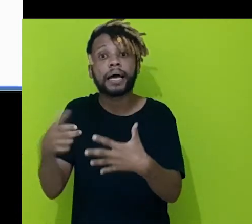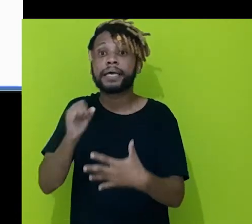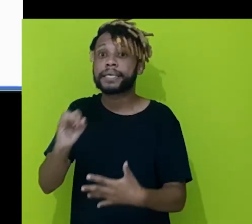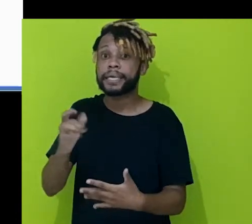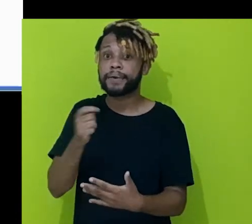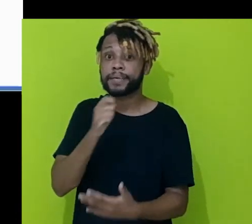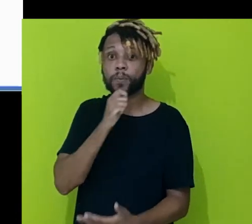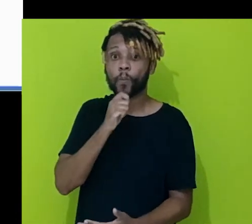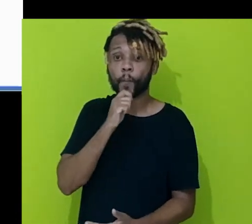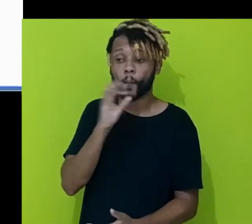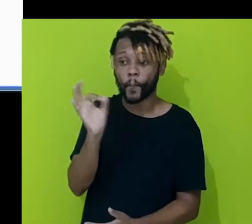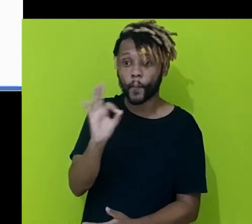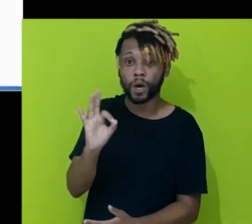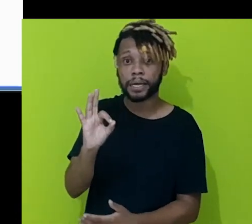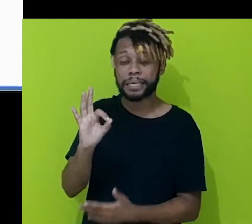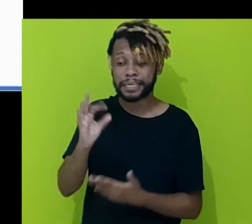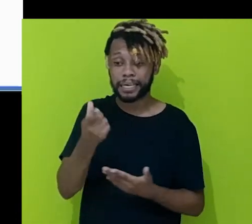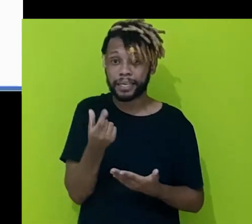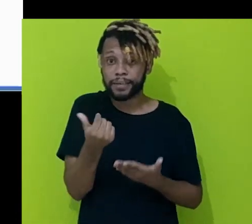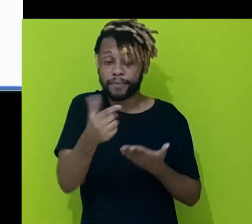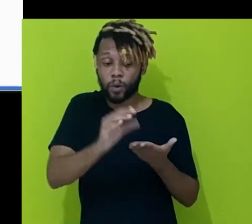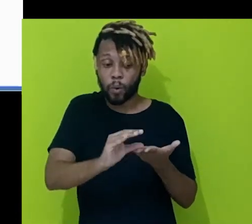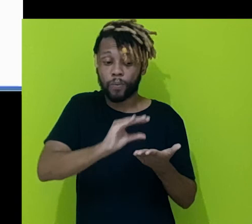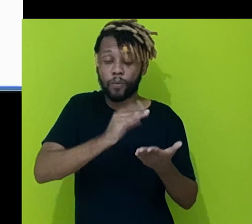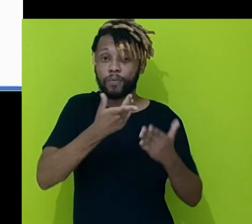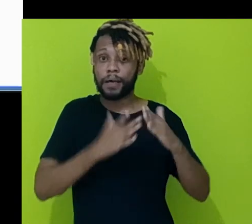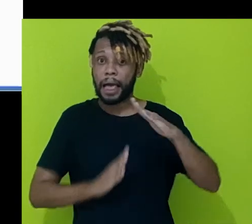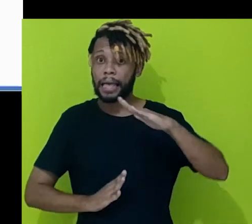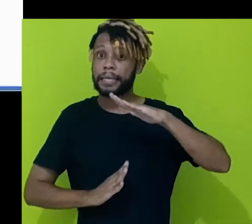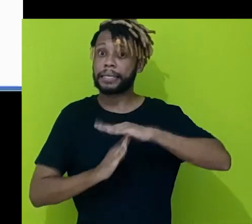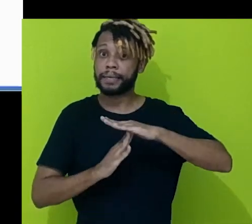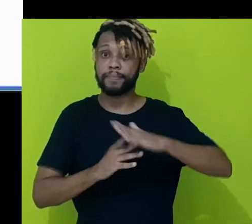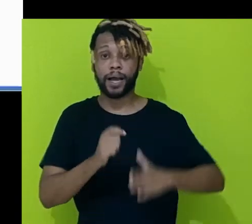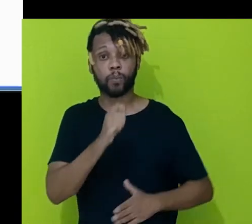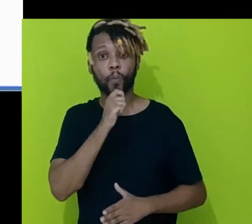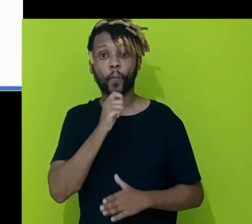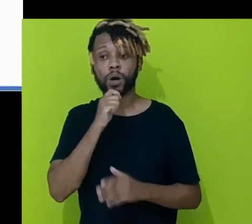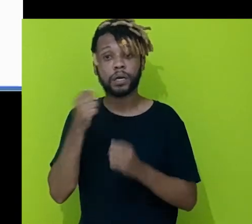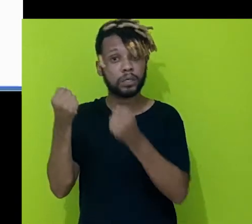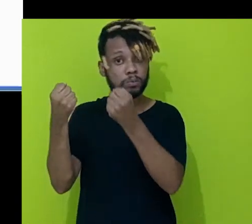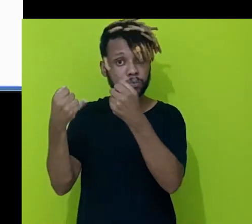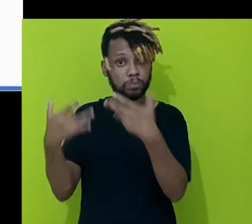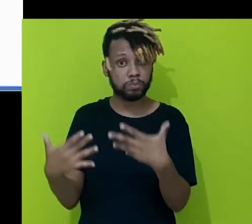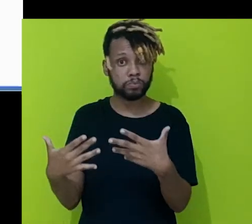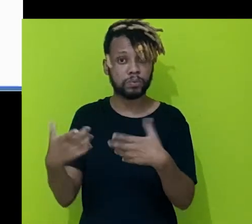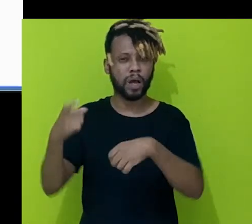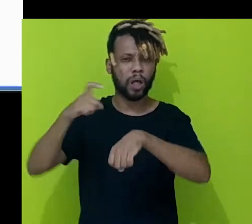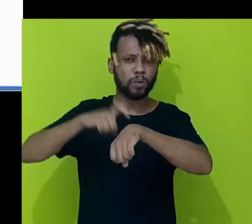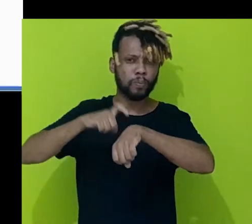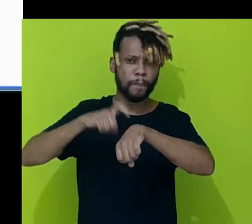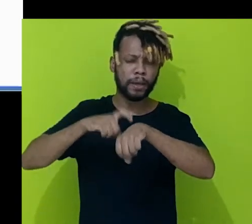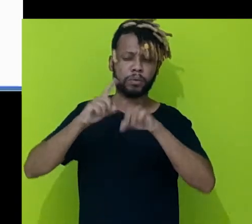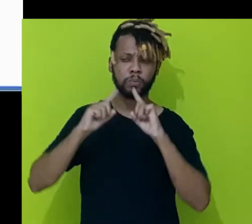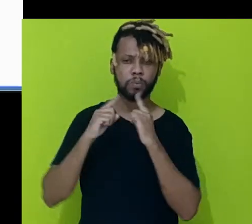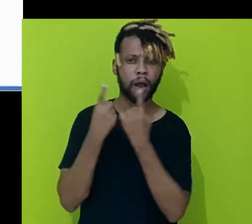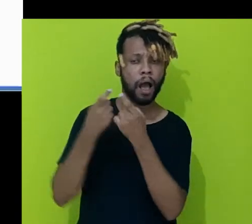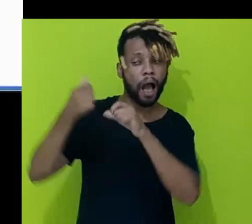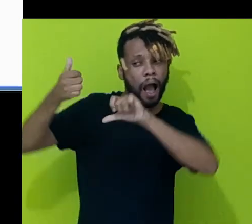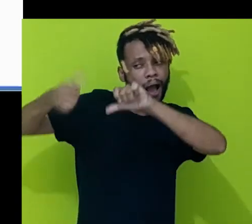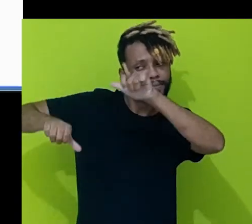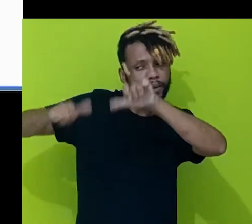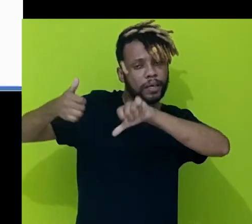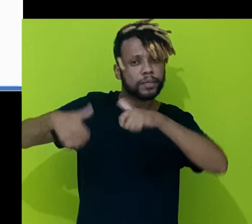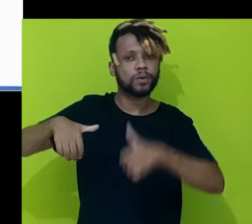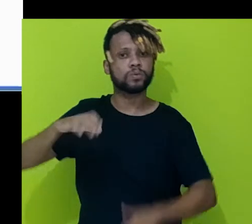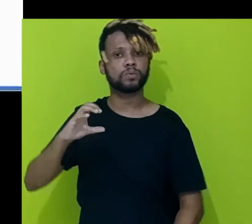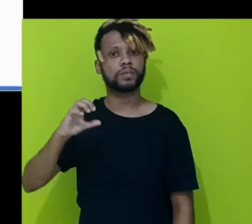não preencher nada e esse valor for considerado acima do teto sem justificativa durante uma reunião de CNIC, como